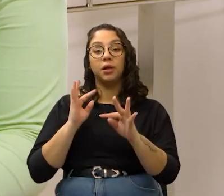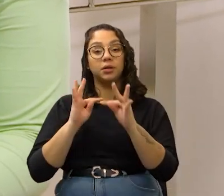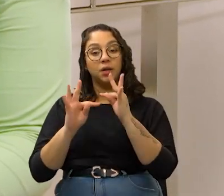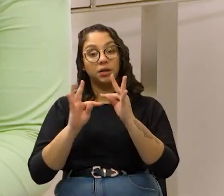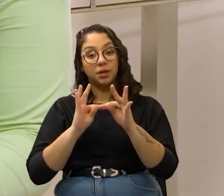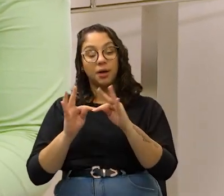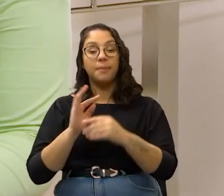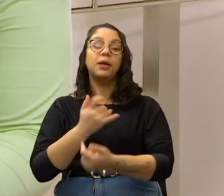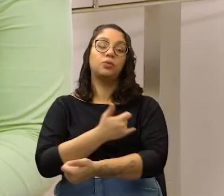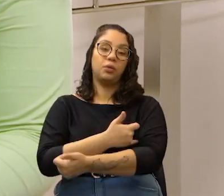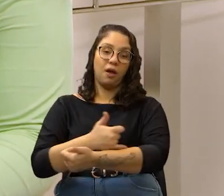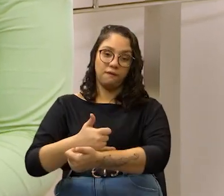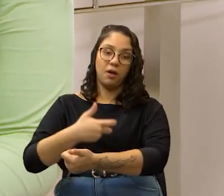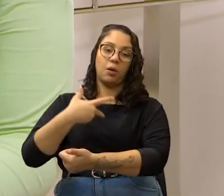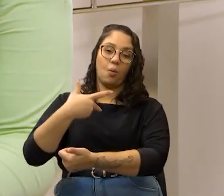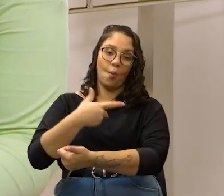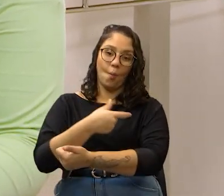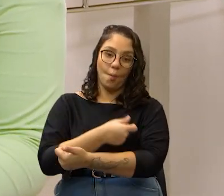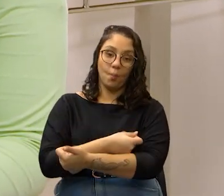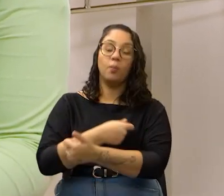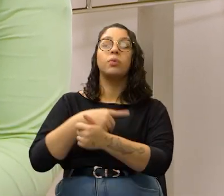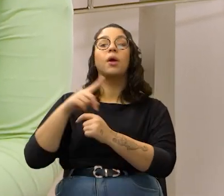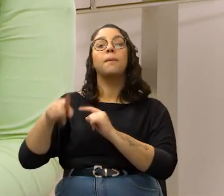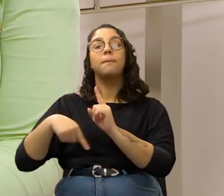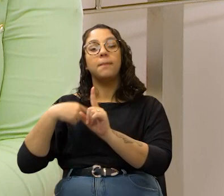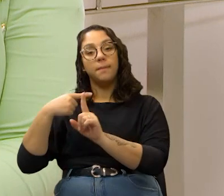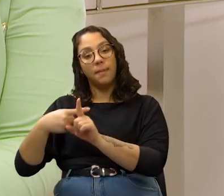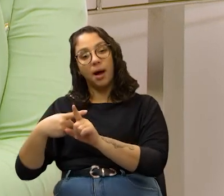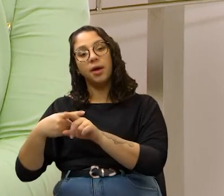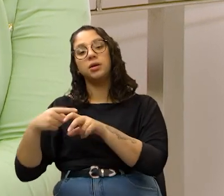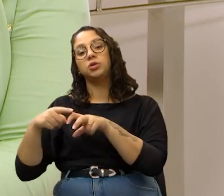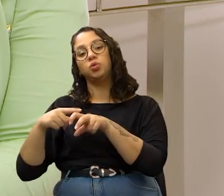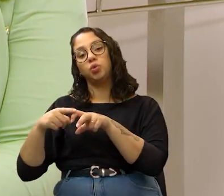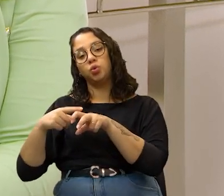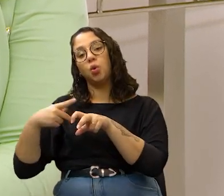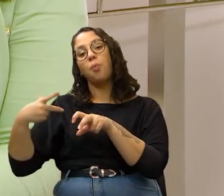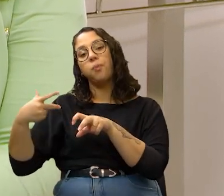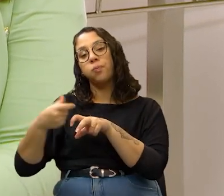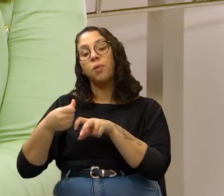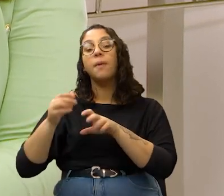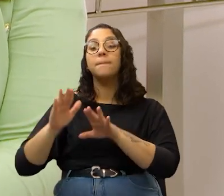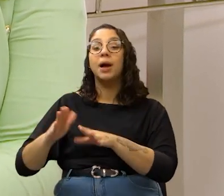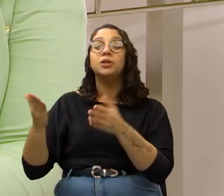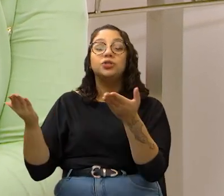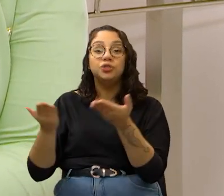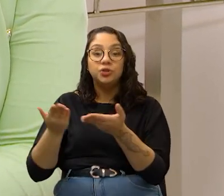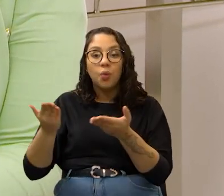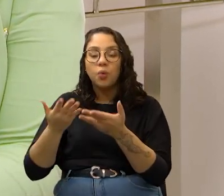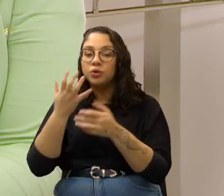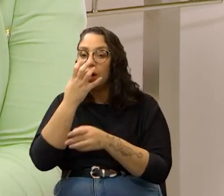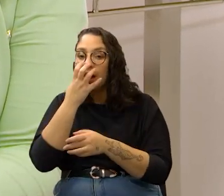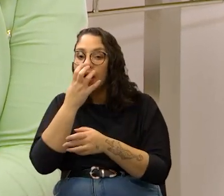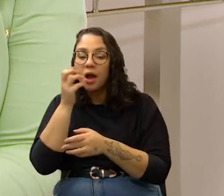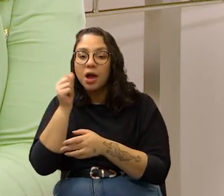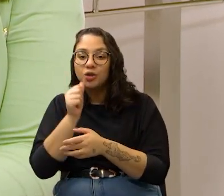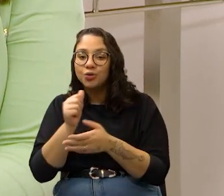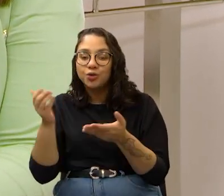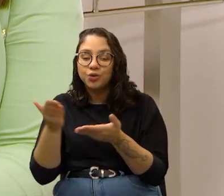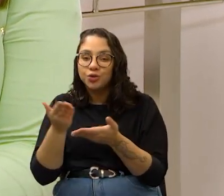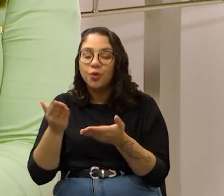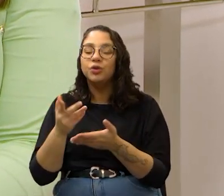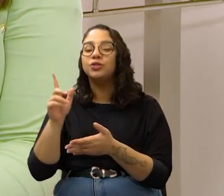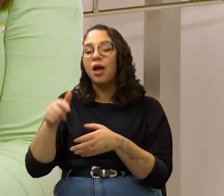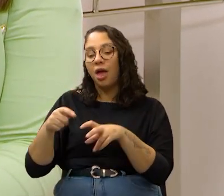tanto o tratamento na veia, né, então endovenoso, e também intraarticular. Mas no caso da paciente de hoje, a gente